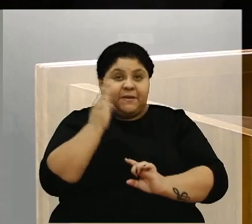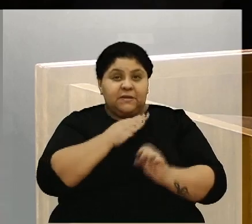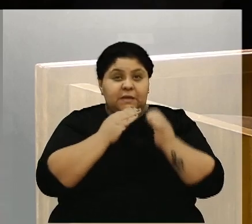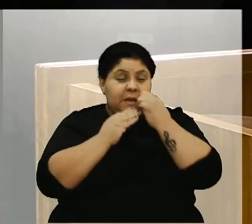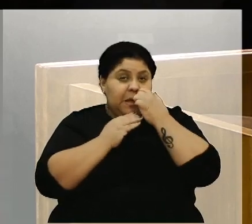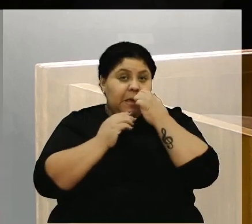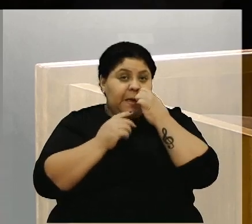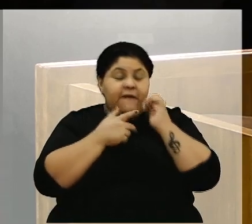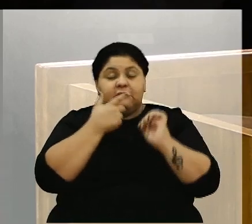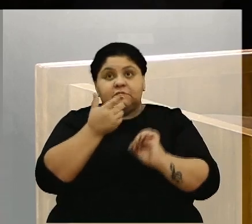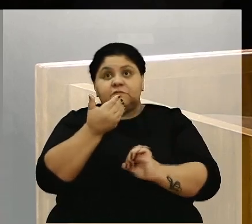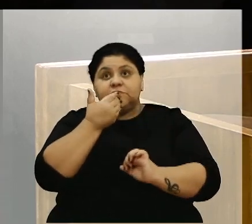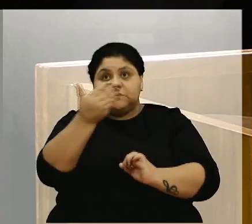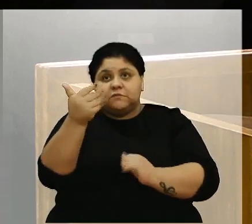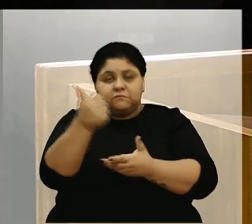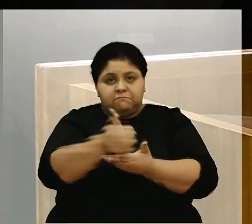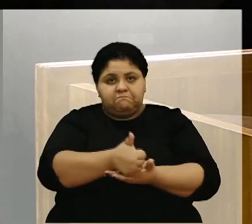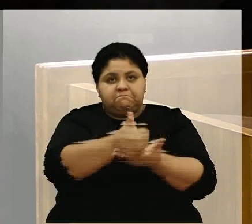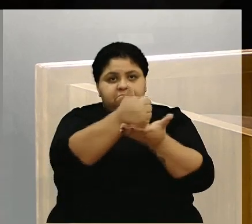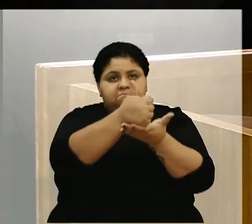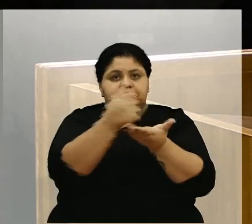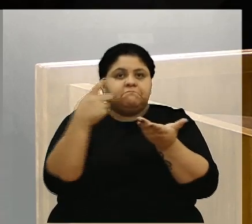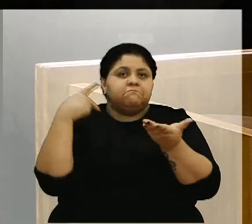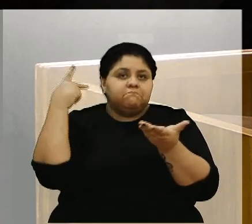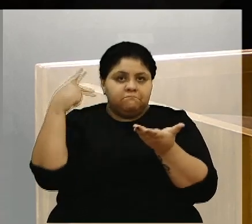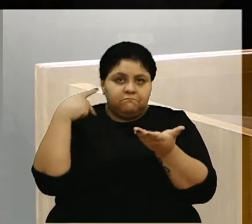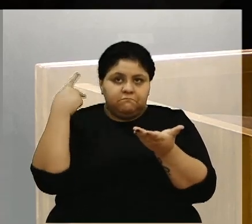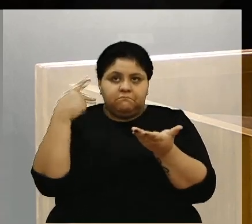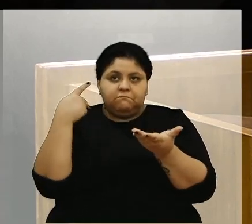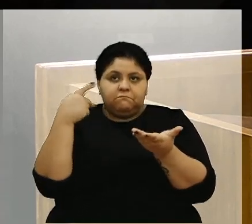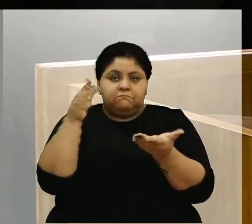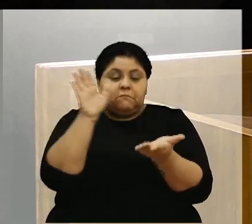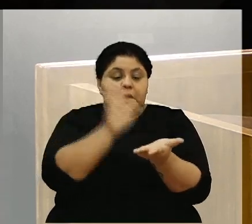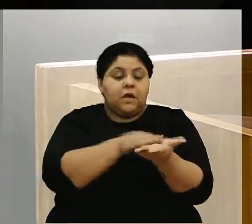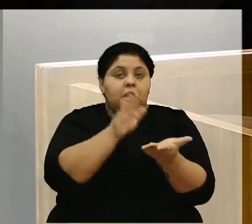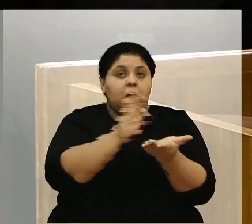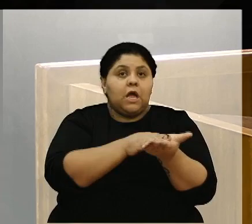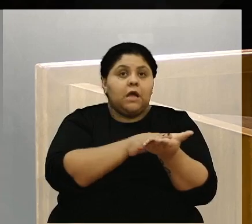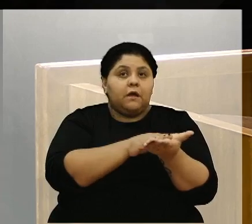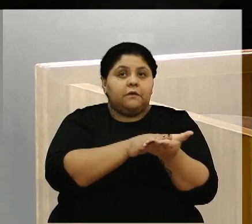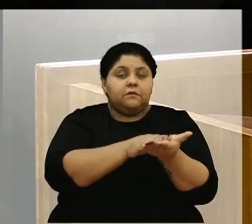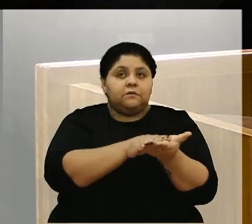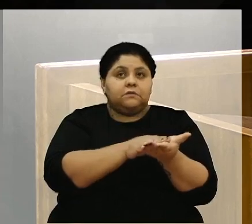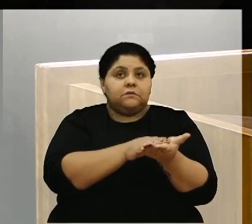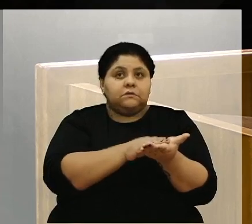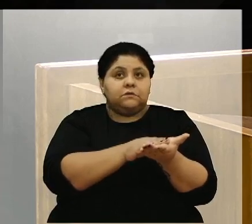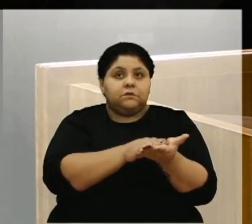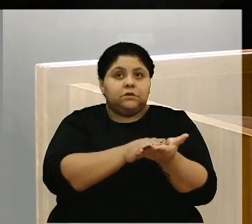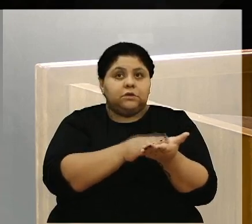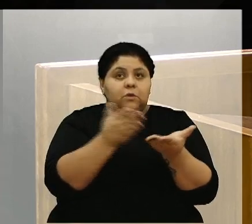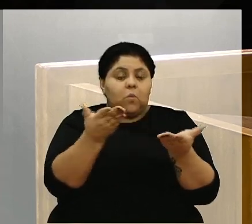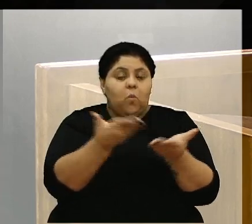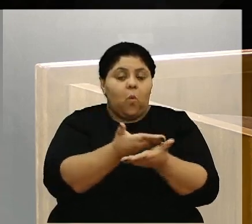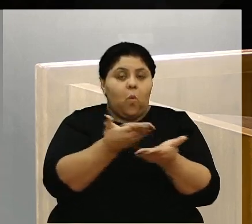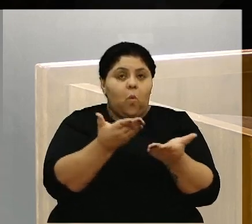trago aqui, peço apoio dos colegas vereadores, protocolei, então, nesta manhã, um